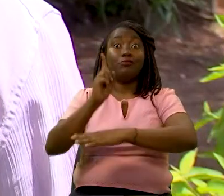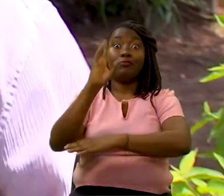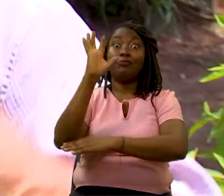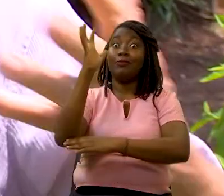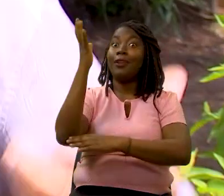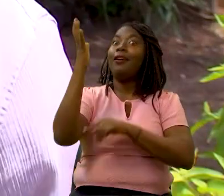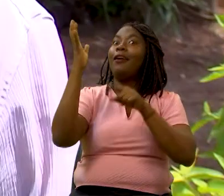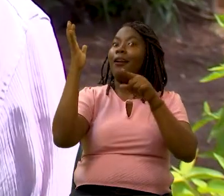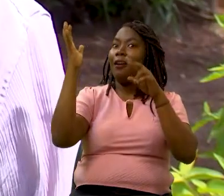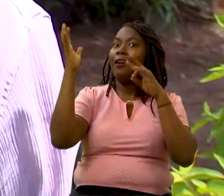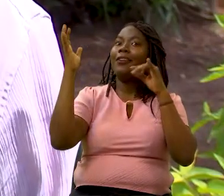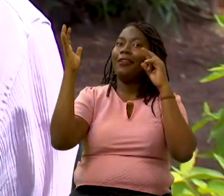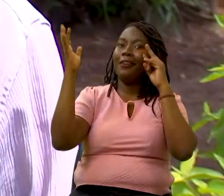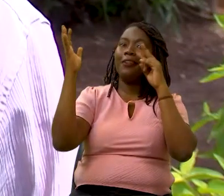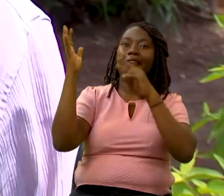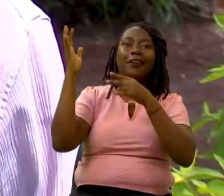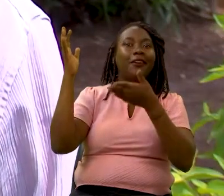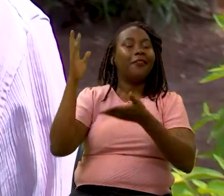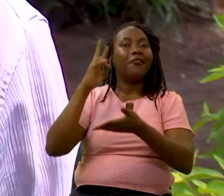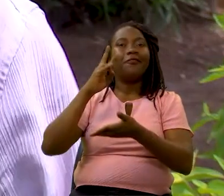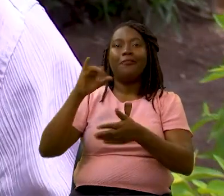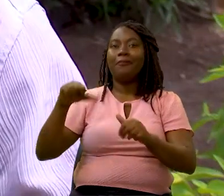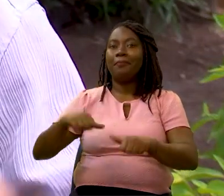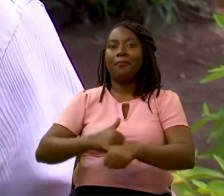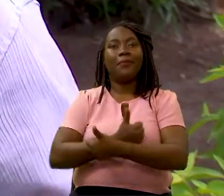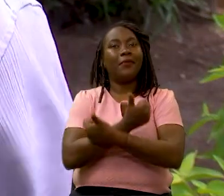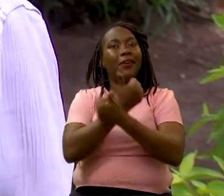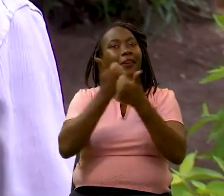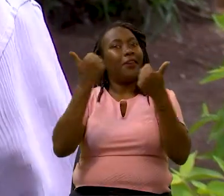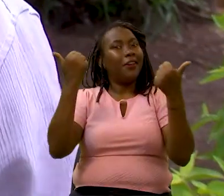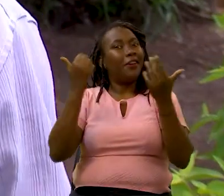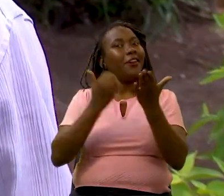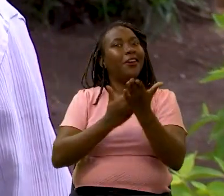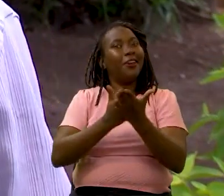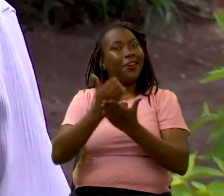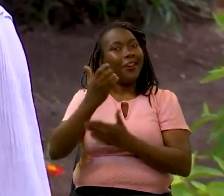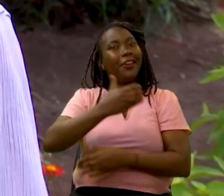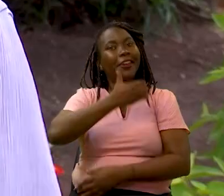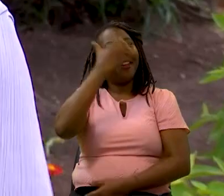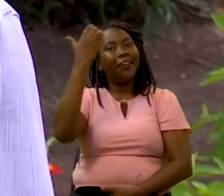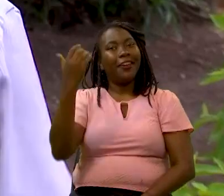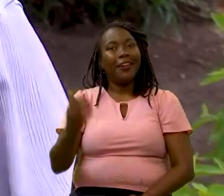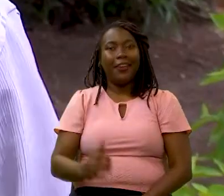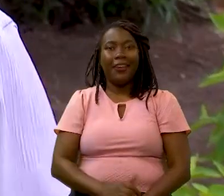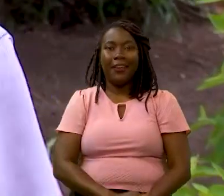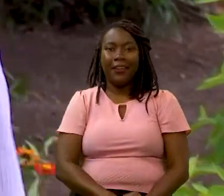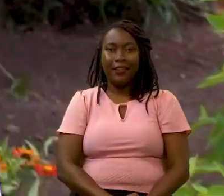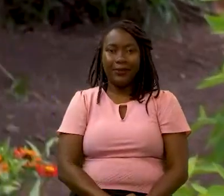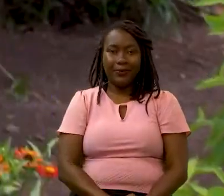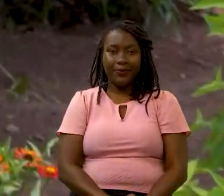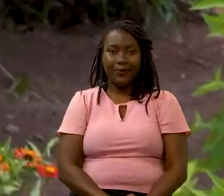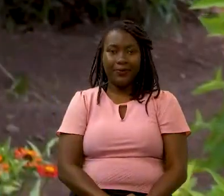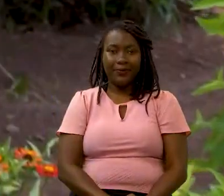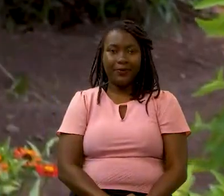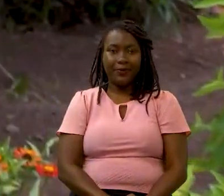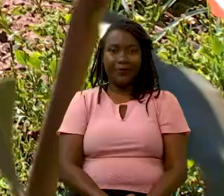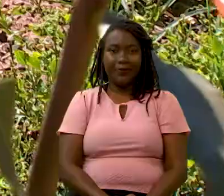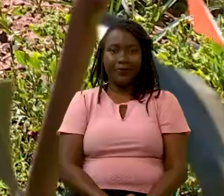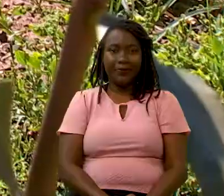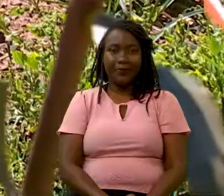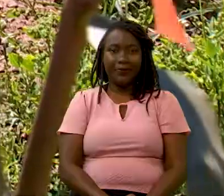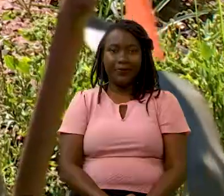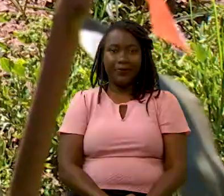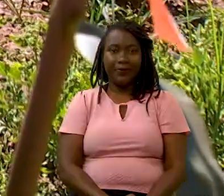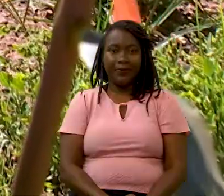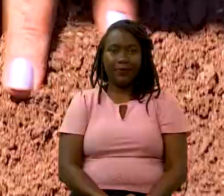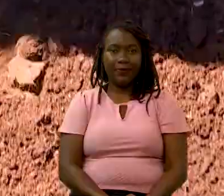né, desenvolver, aí que você vai ver. Aí aqui vai ser um sucesso. É um começo de um paraíso.